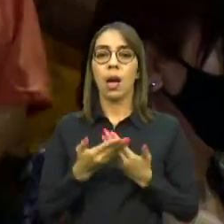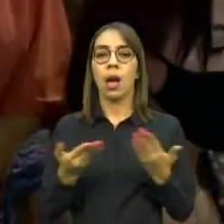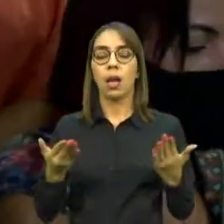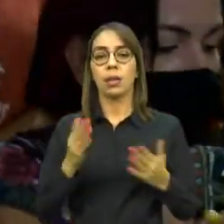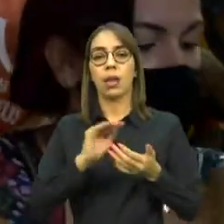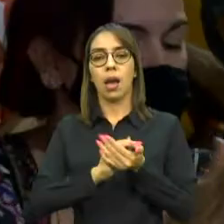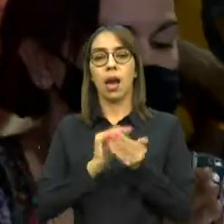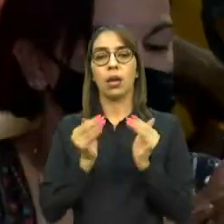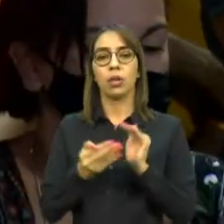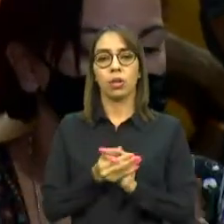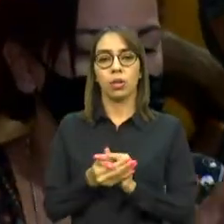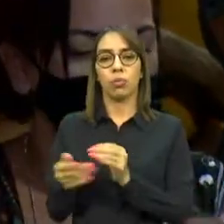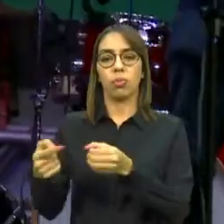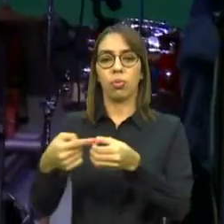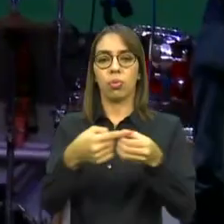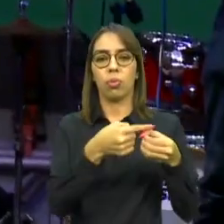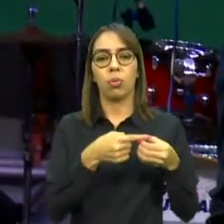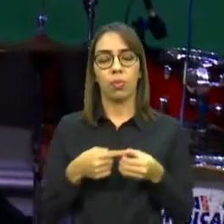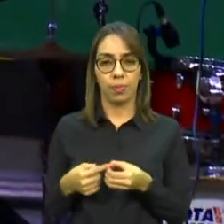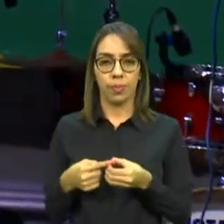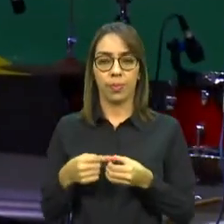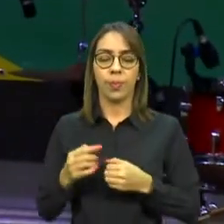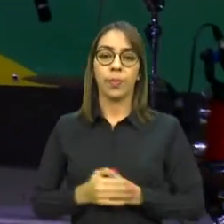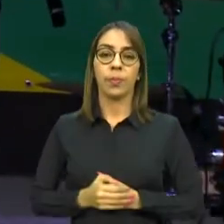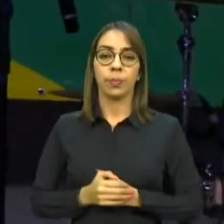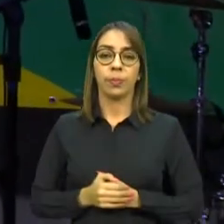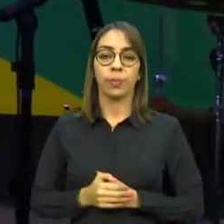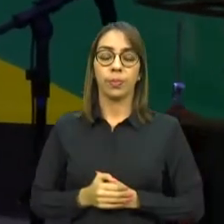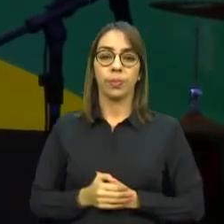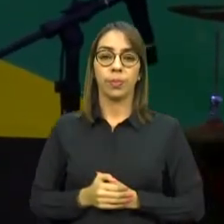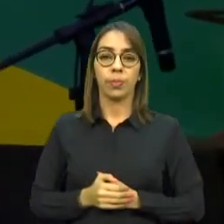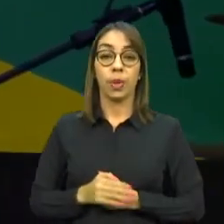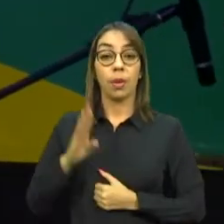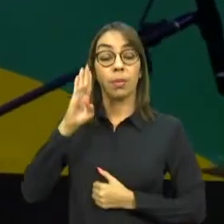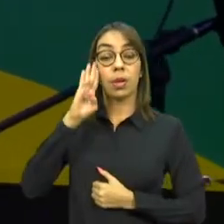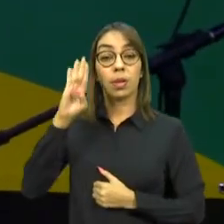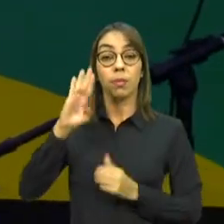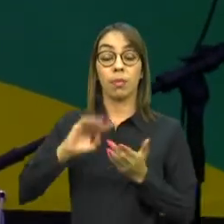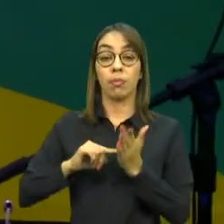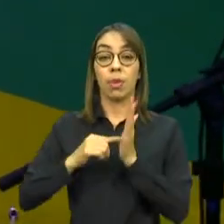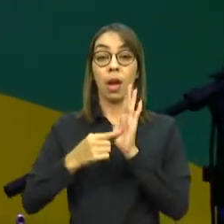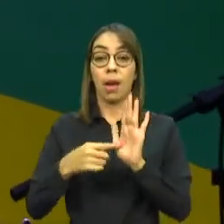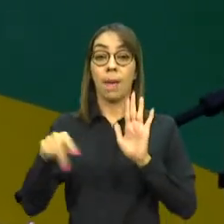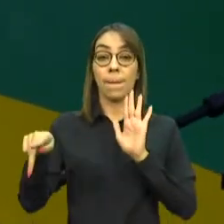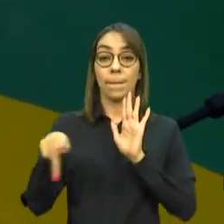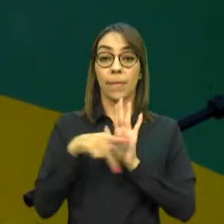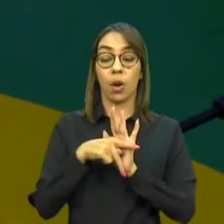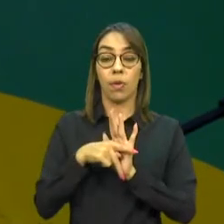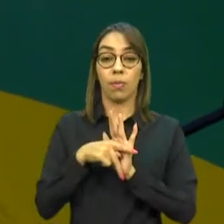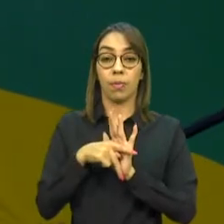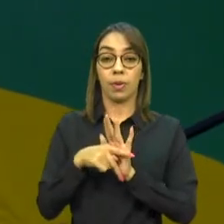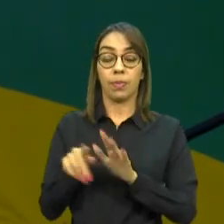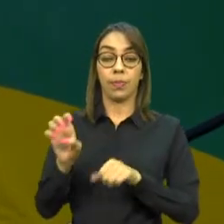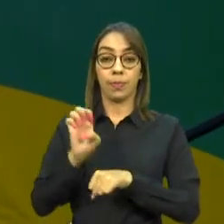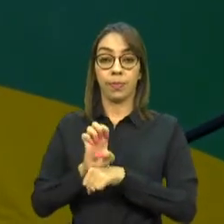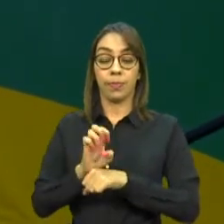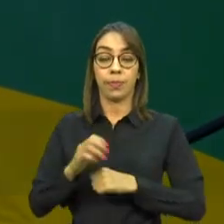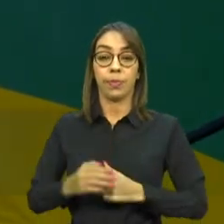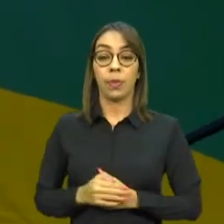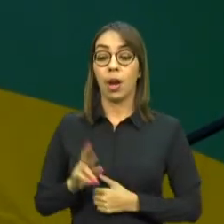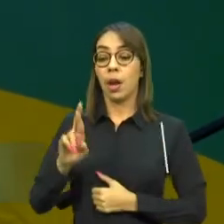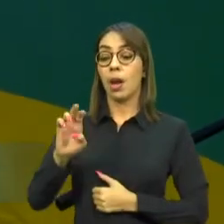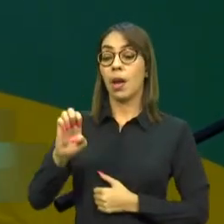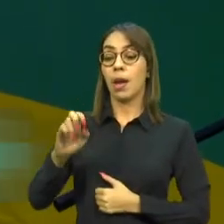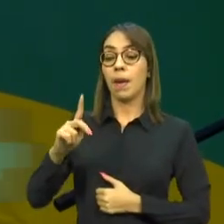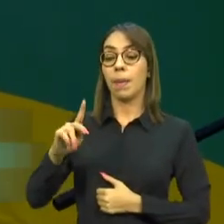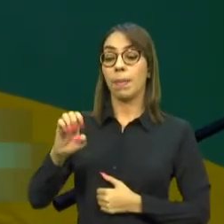São Luís do Curu e Paracuru. Com destaque para a música regional de repentistas. Deu a data do começo